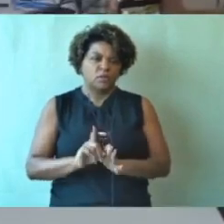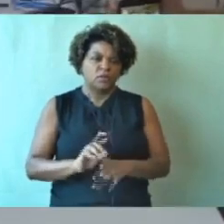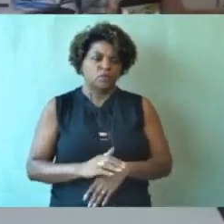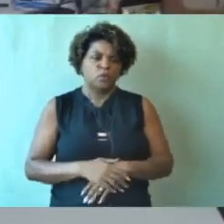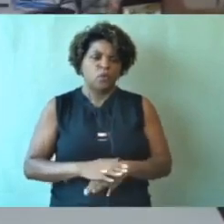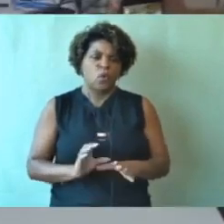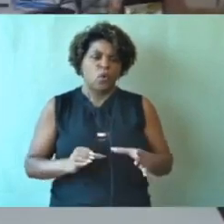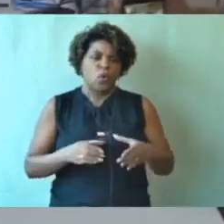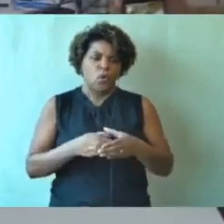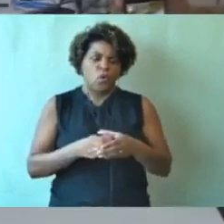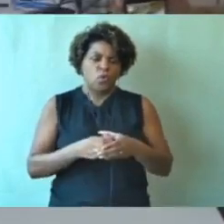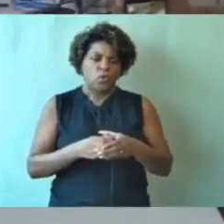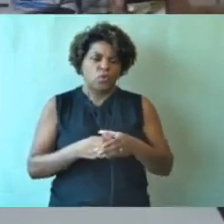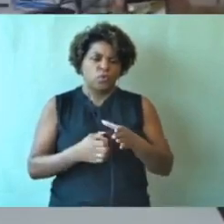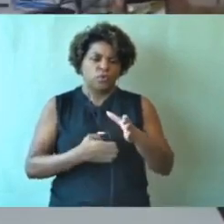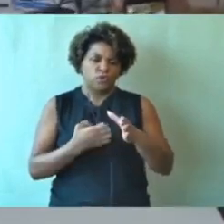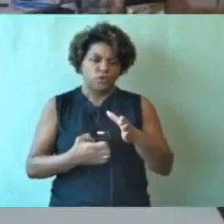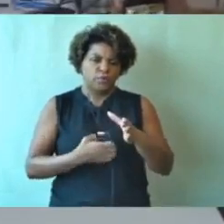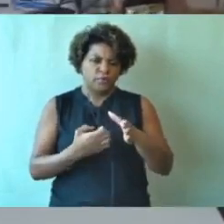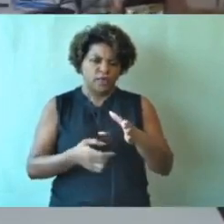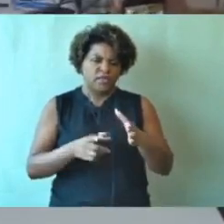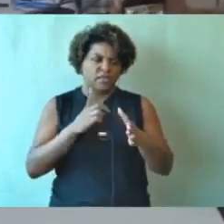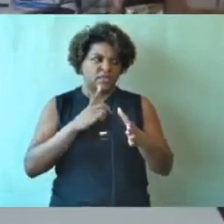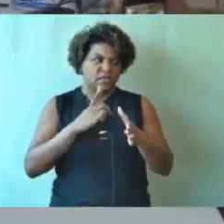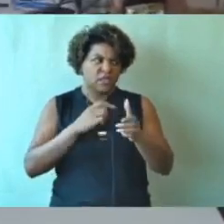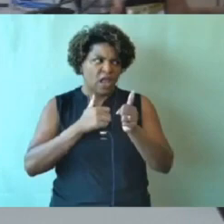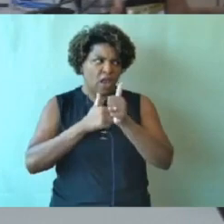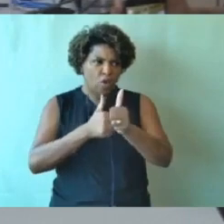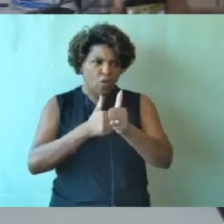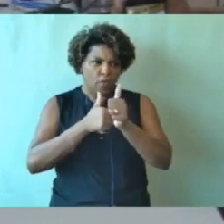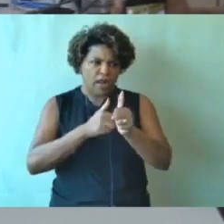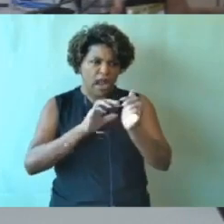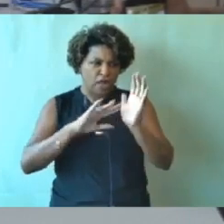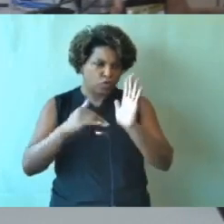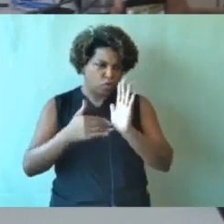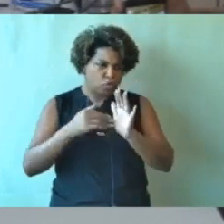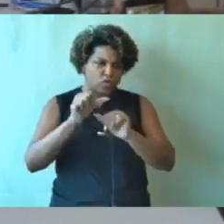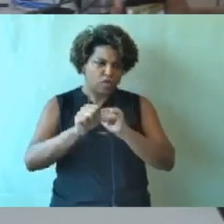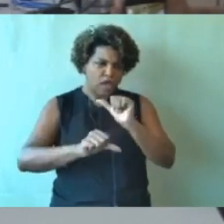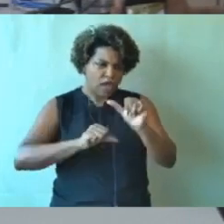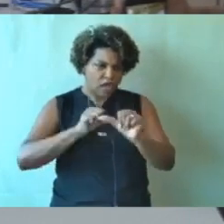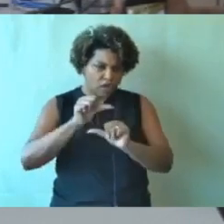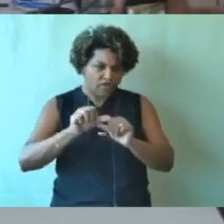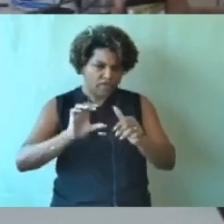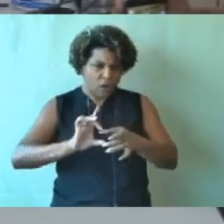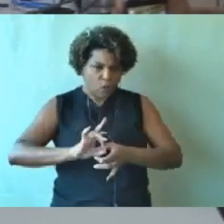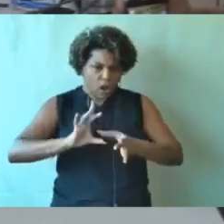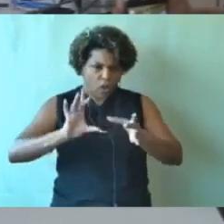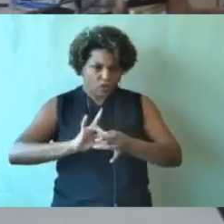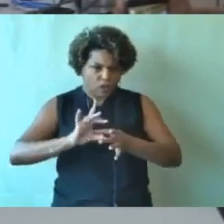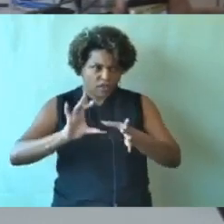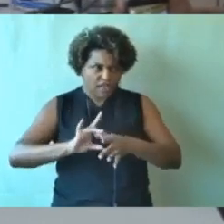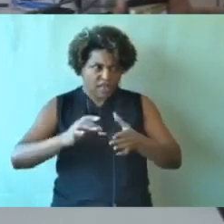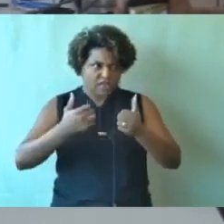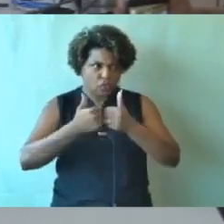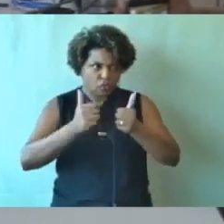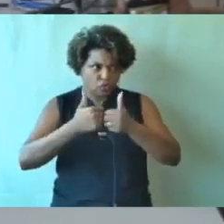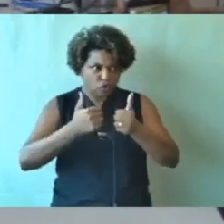O consórcio acompanha todas as renovações das autorizações de tráfego dos veículos da concessionárias?